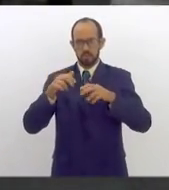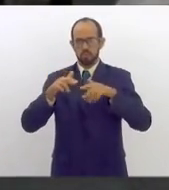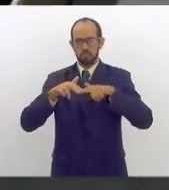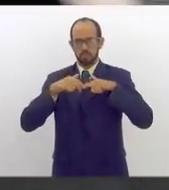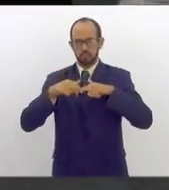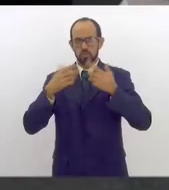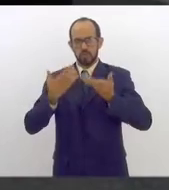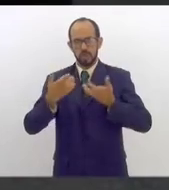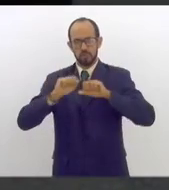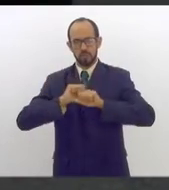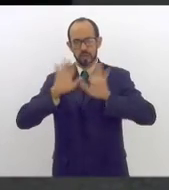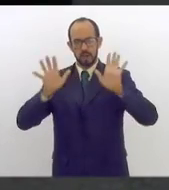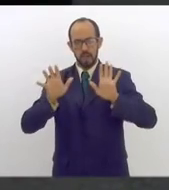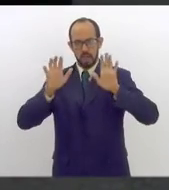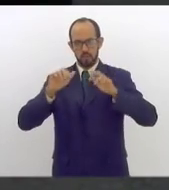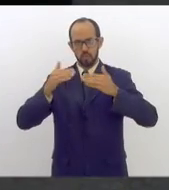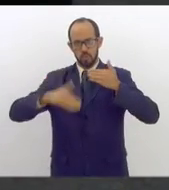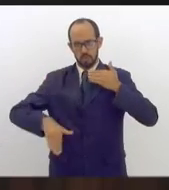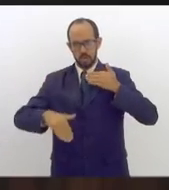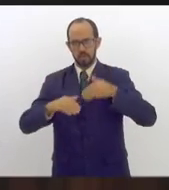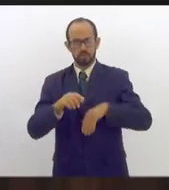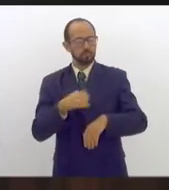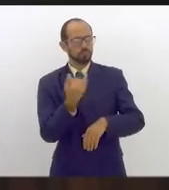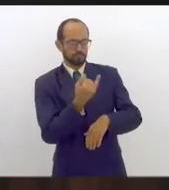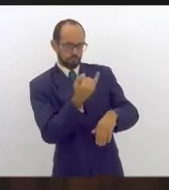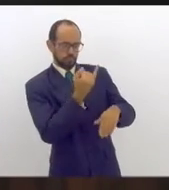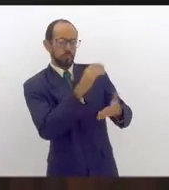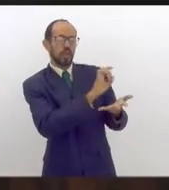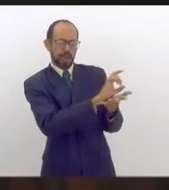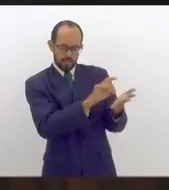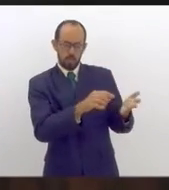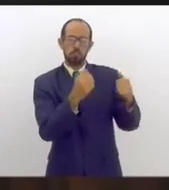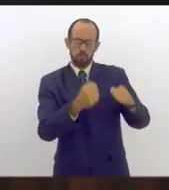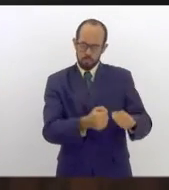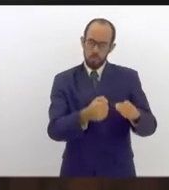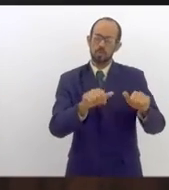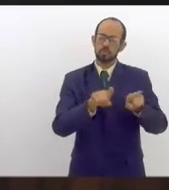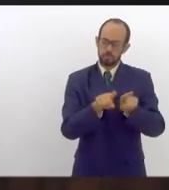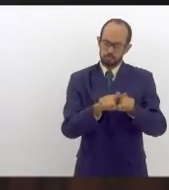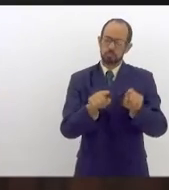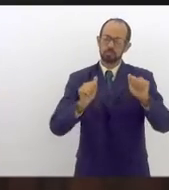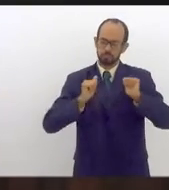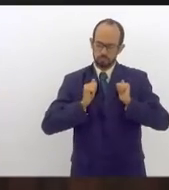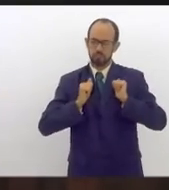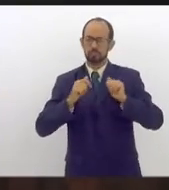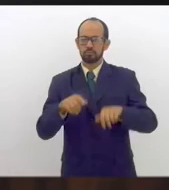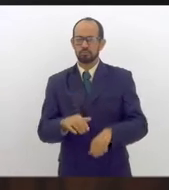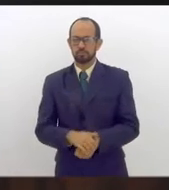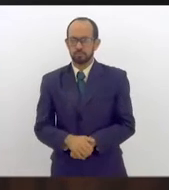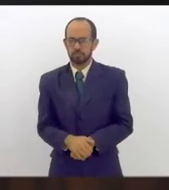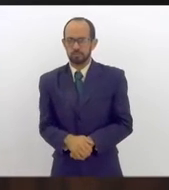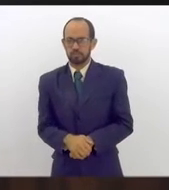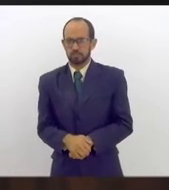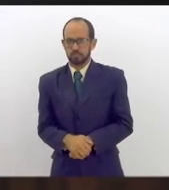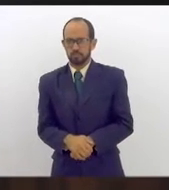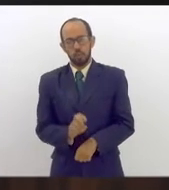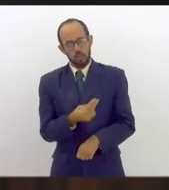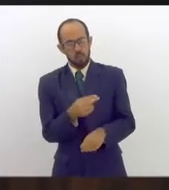voto aqui na abstenção ou contrário. É importante. Cada um vai poder fazer a sua abstenção ou votar